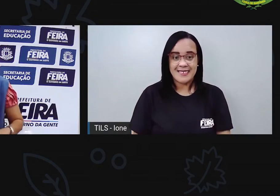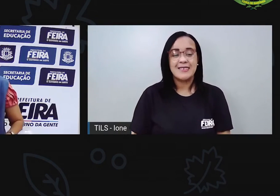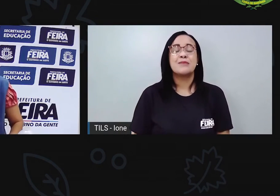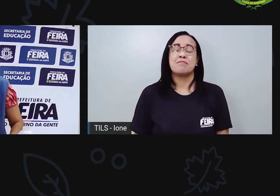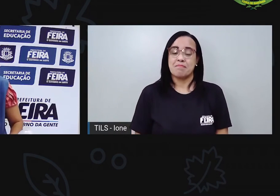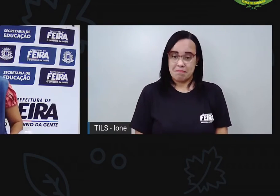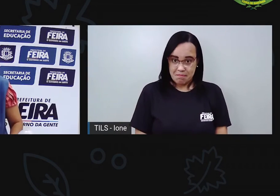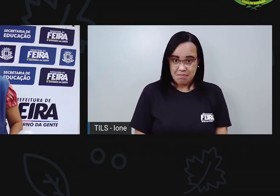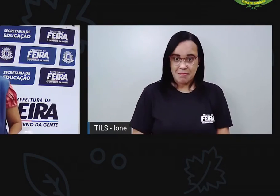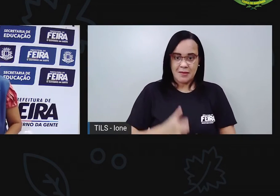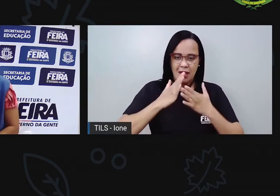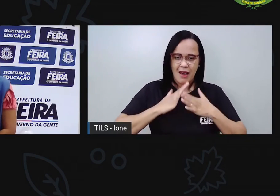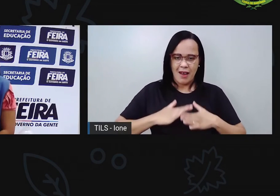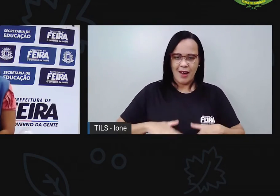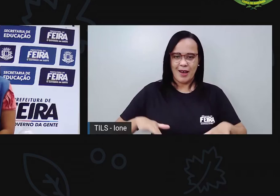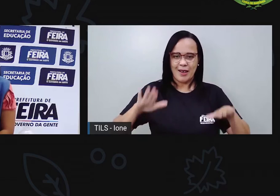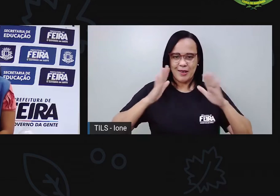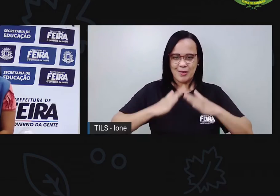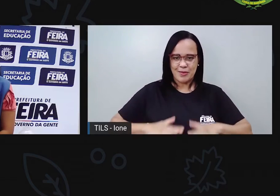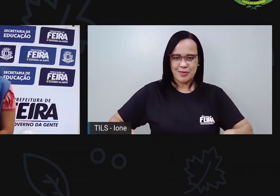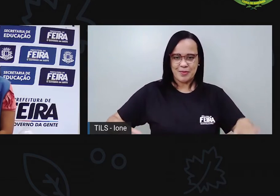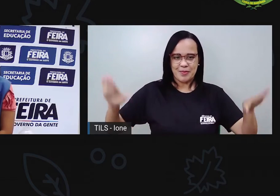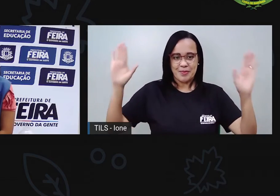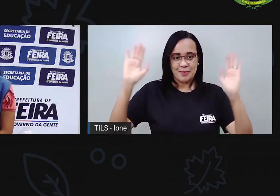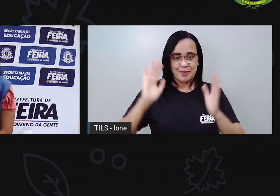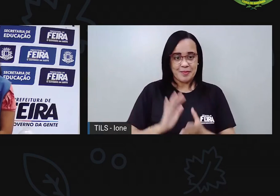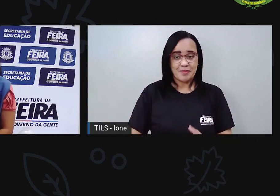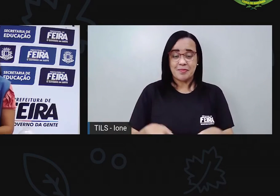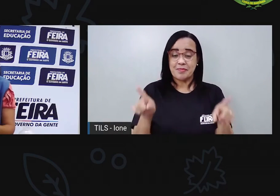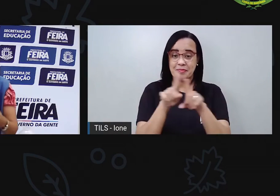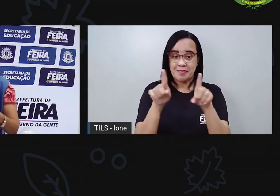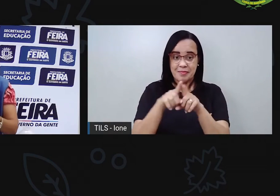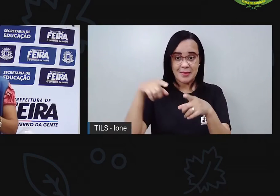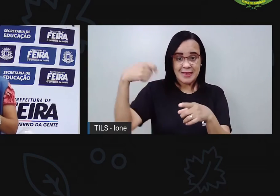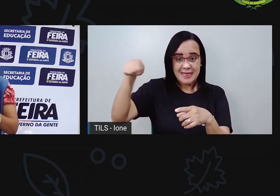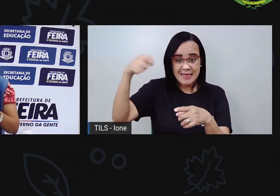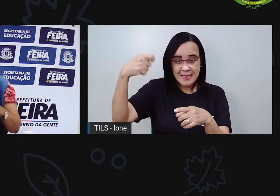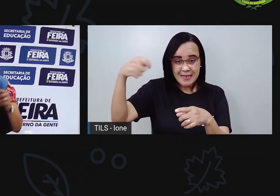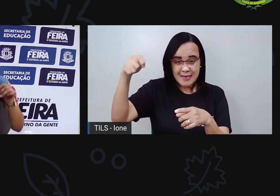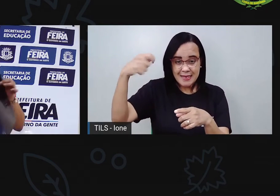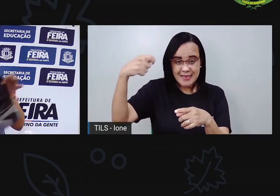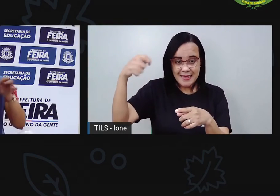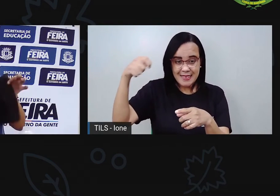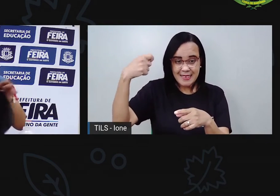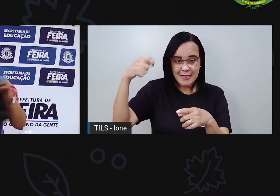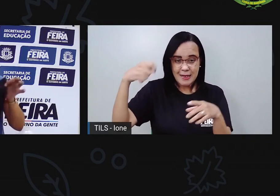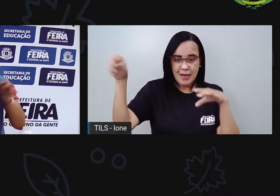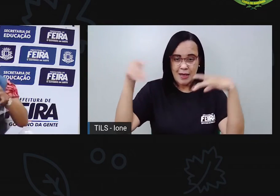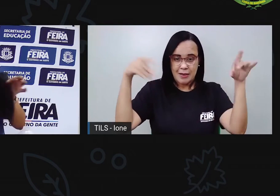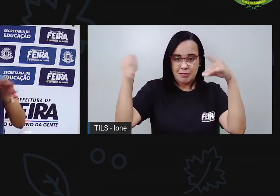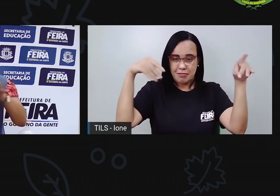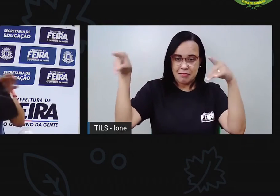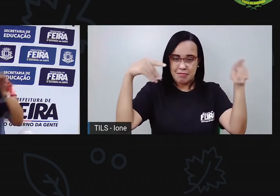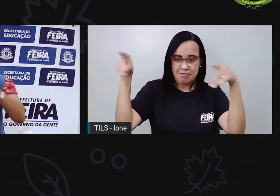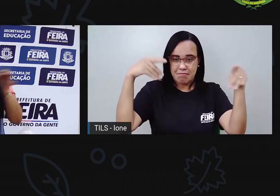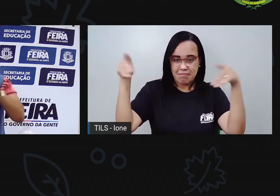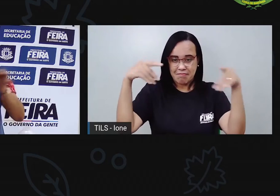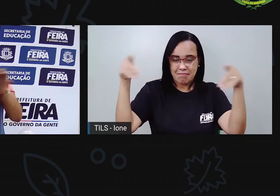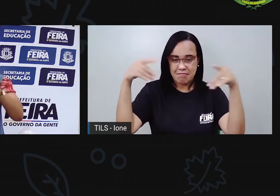bem suave e também E essas folhas de raio-x